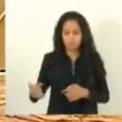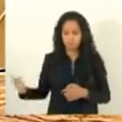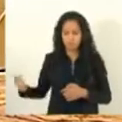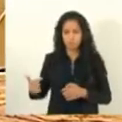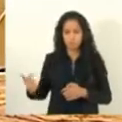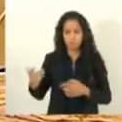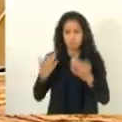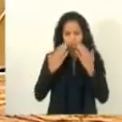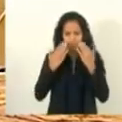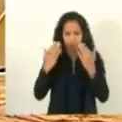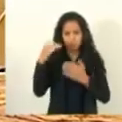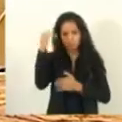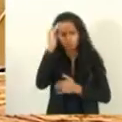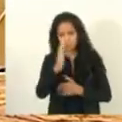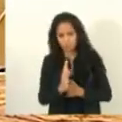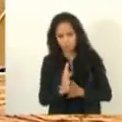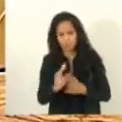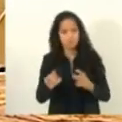Nacional